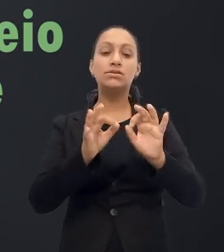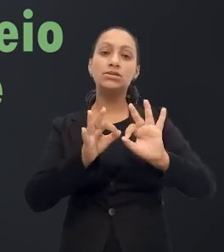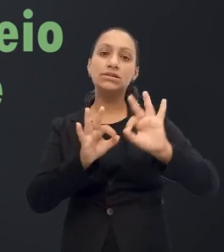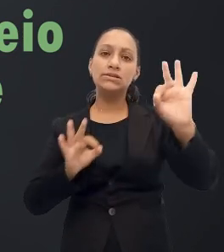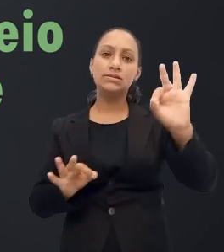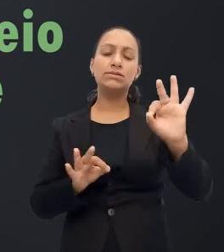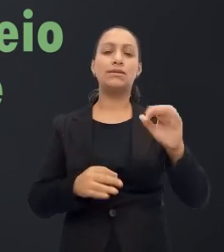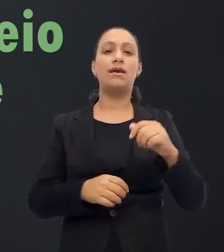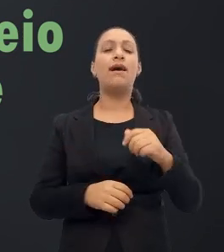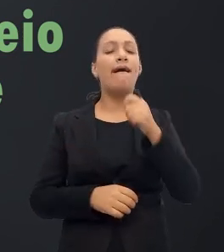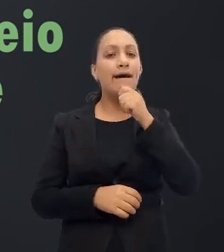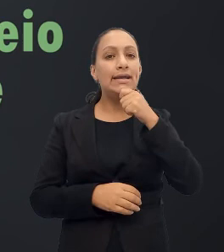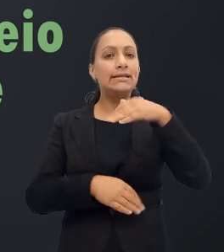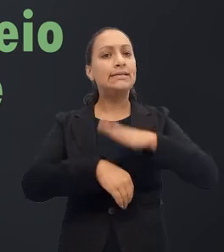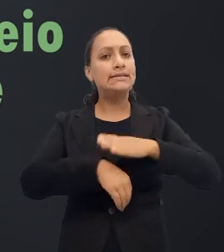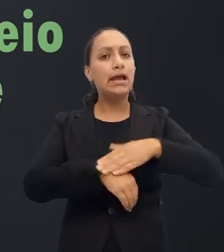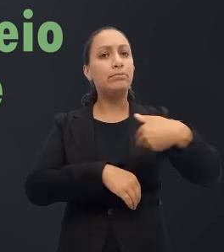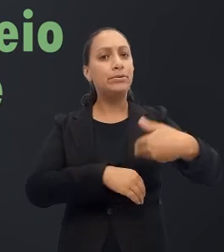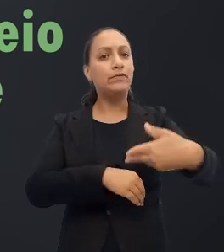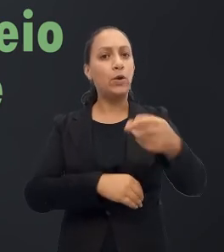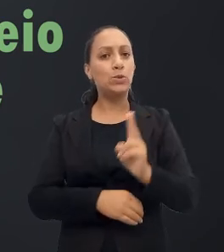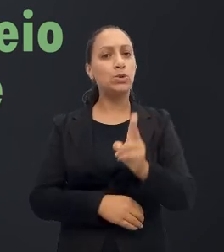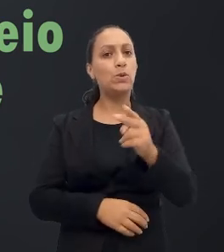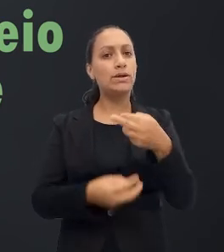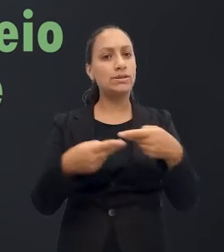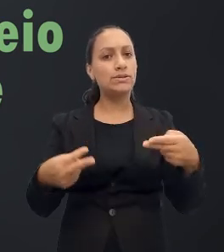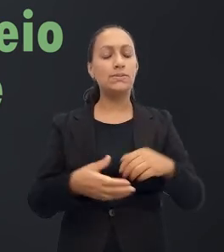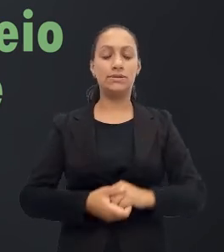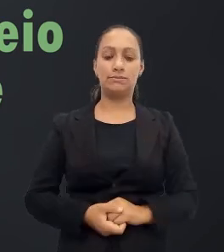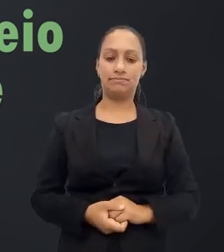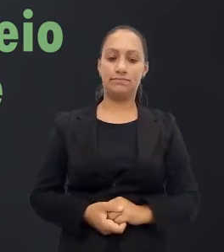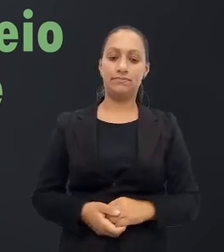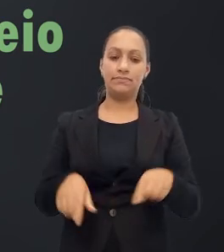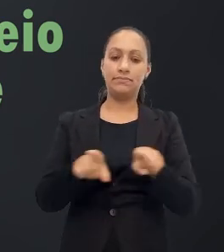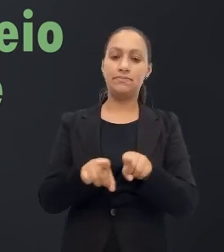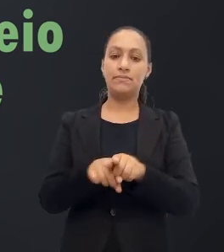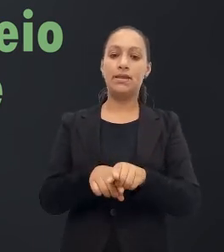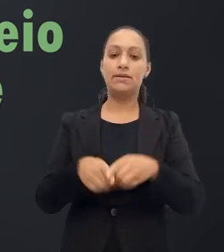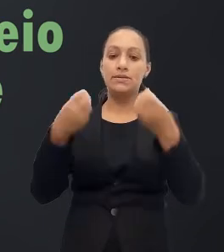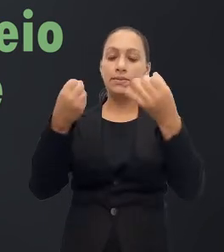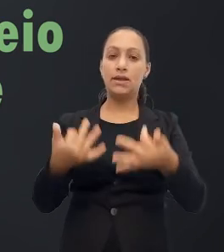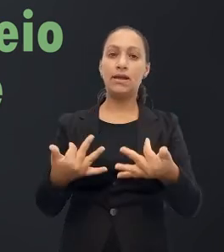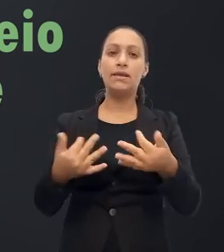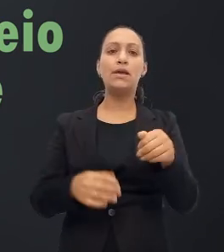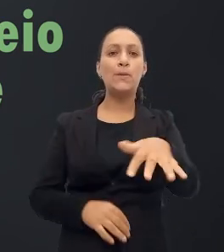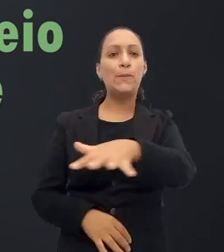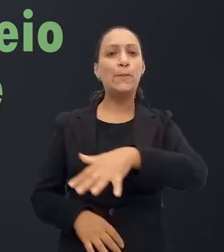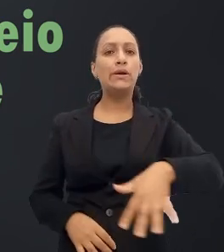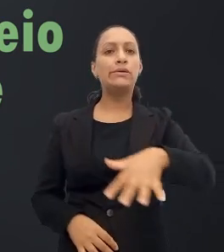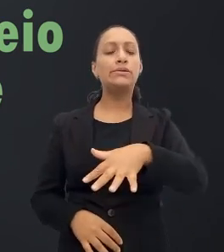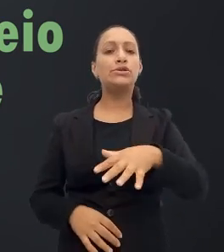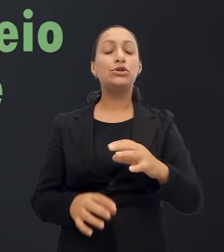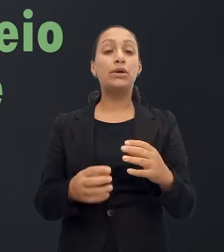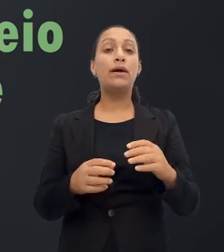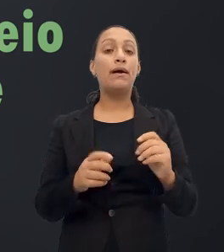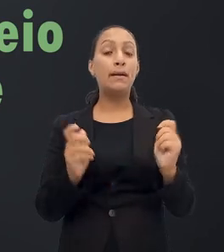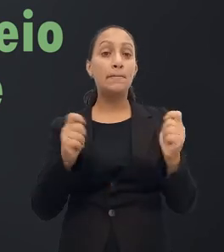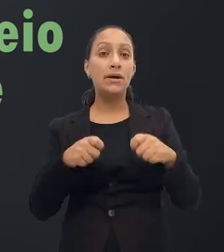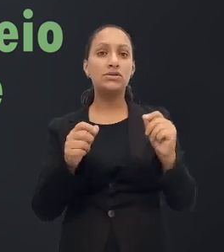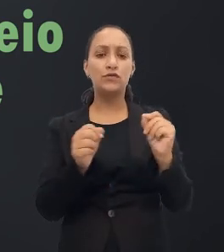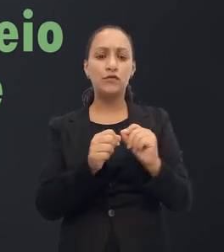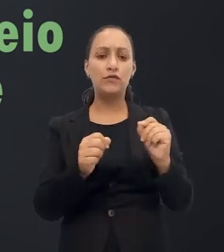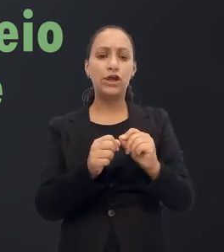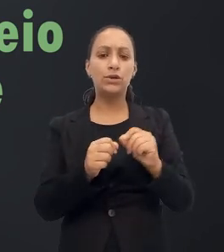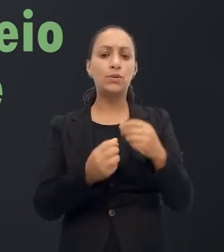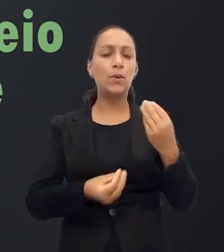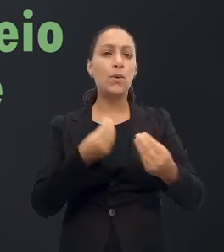por muito tempo ainda. E é importante ressaltar nessa Semana do Meio Ambiente que também muito pode ser feito em relação à maneira